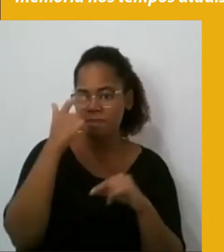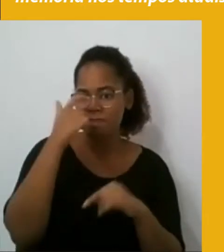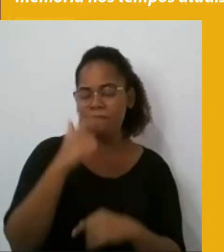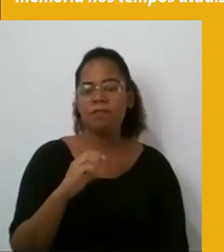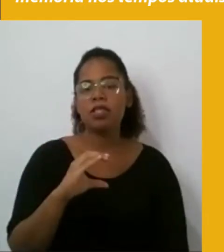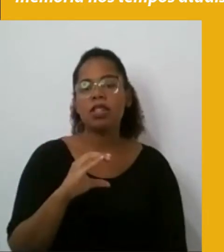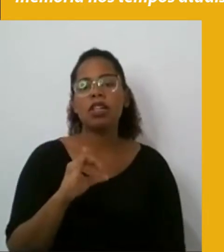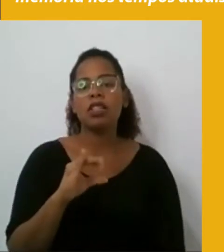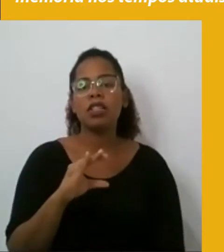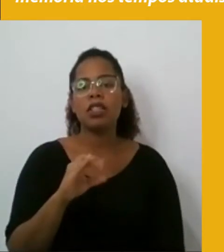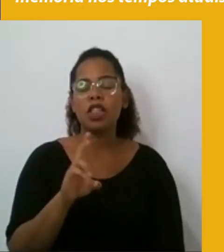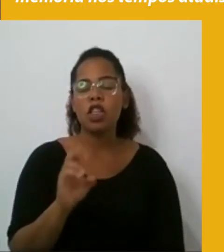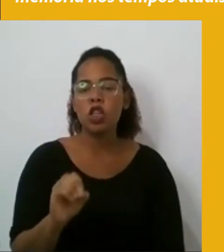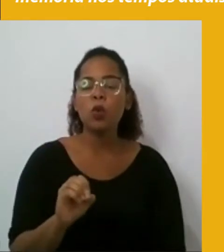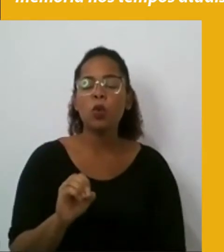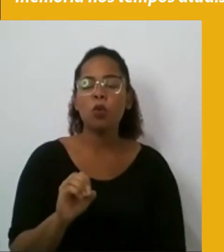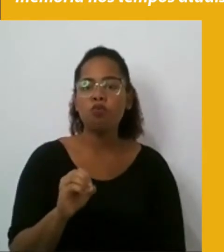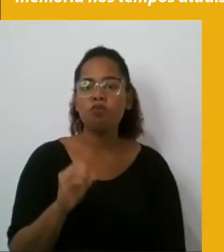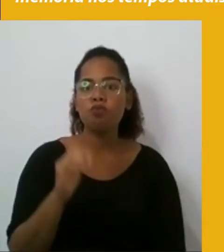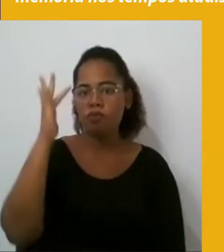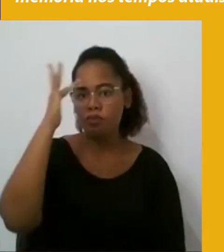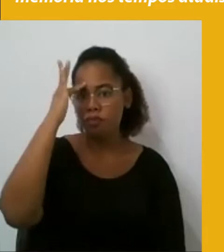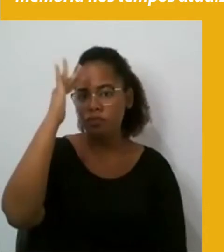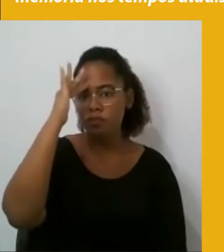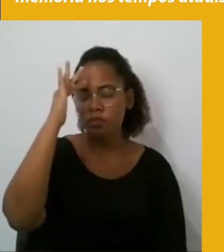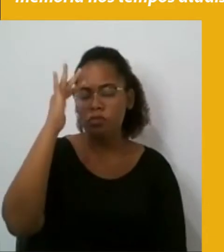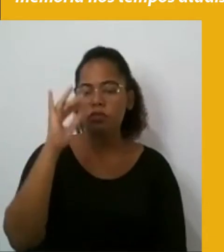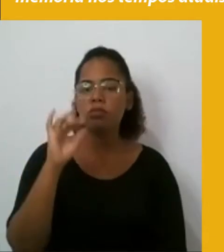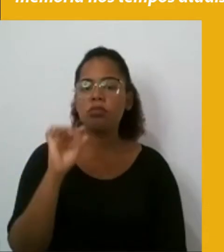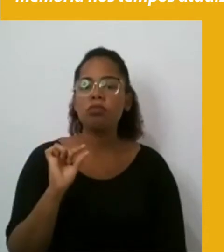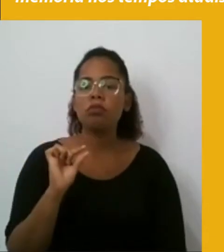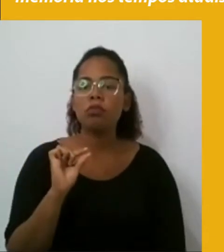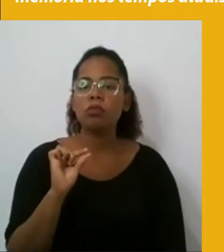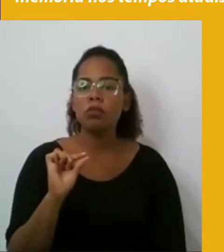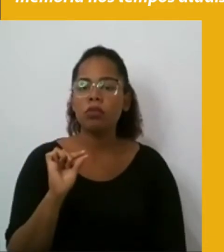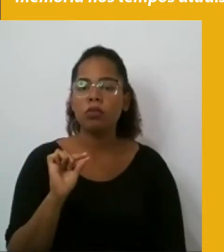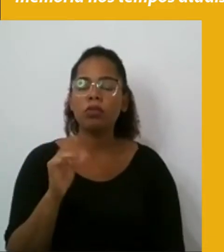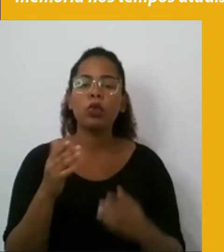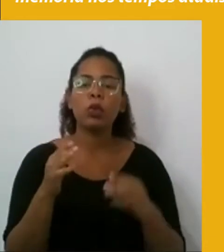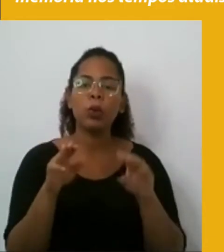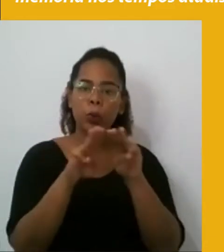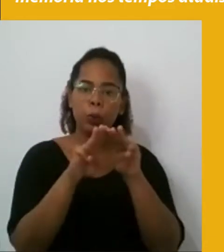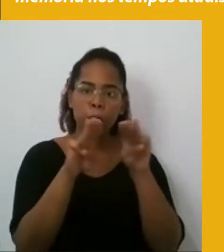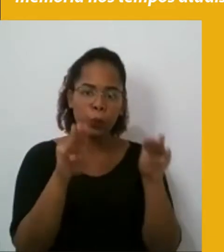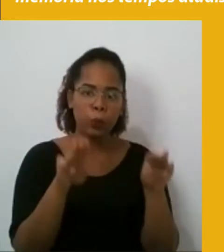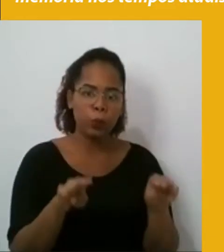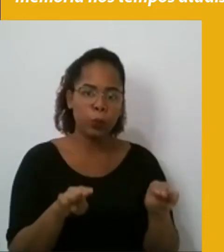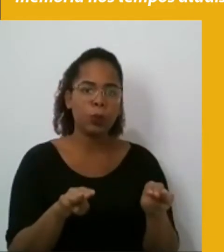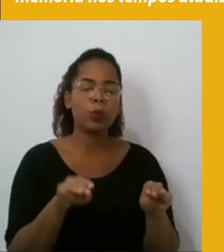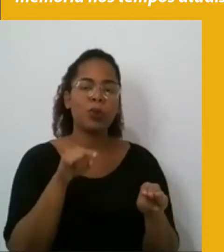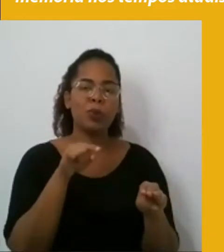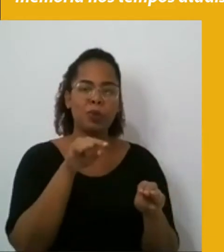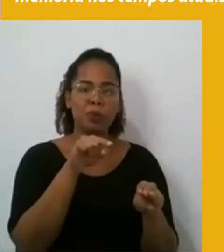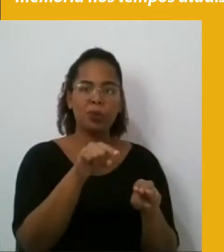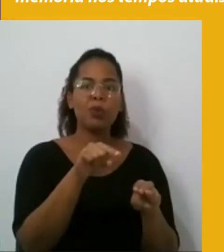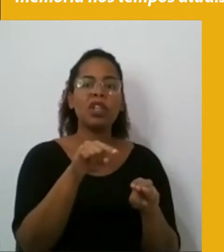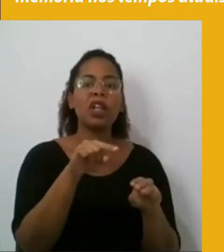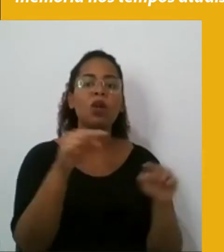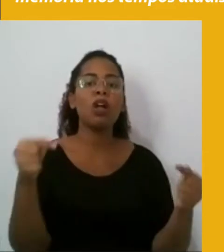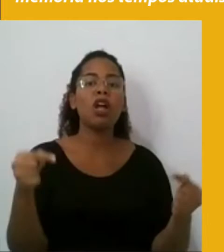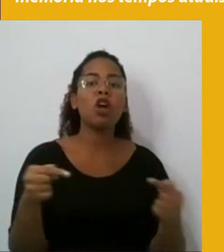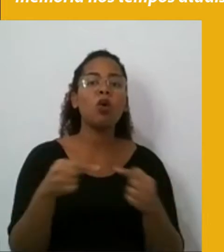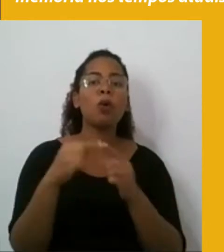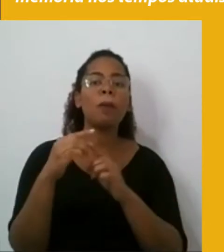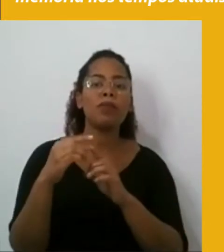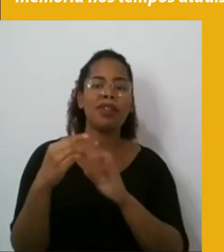apontando quando parava de olhar. O museu é um fenômeno exportado da Europa Ocidental para o mundo. Isso